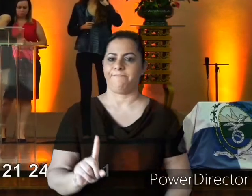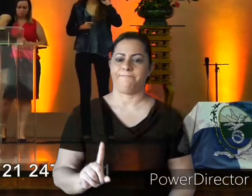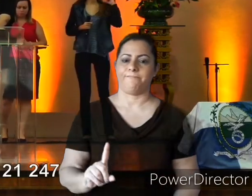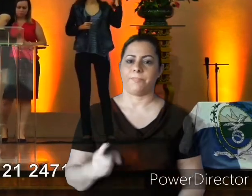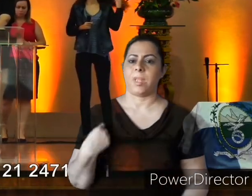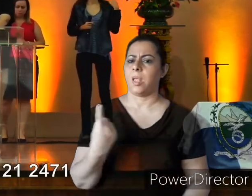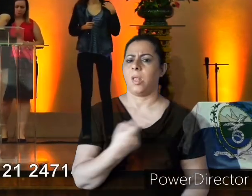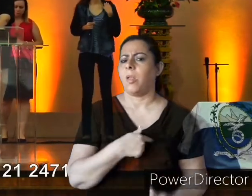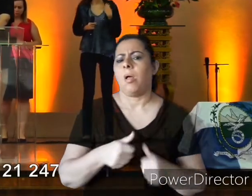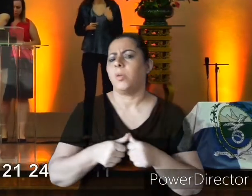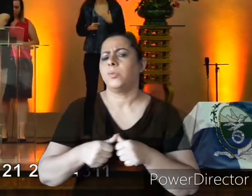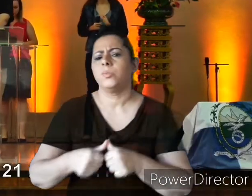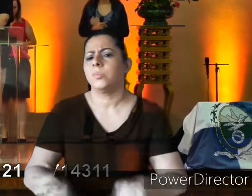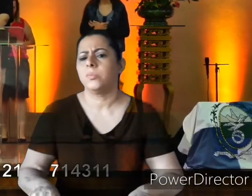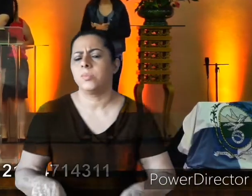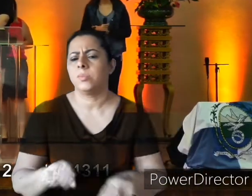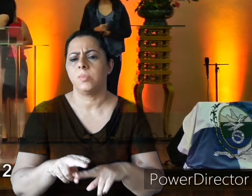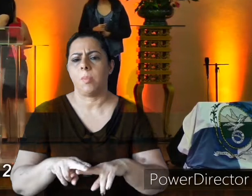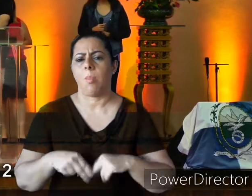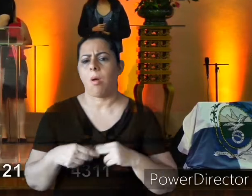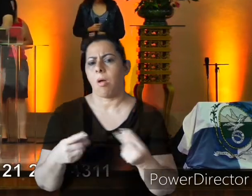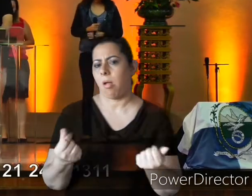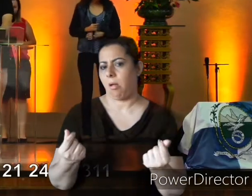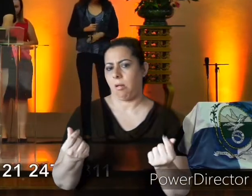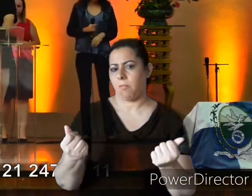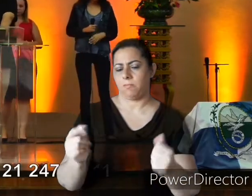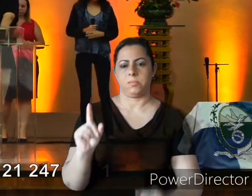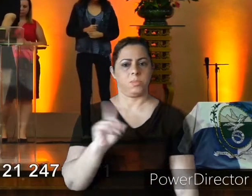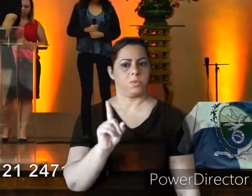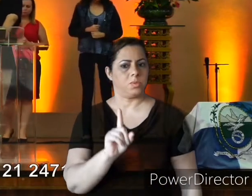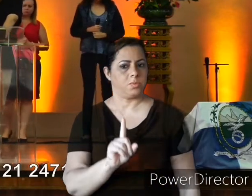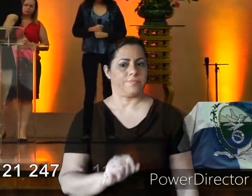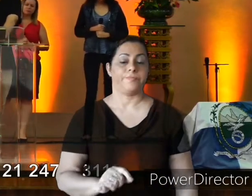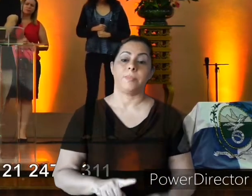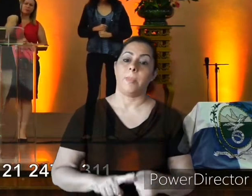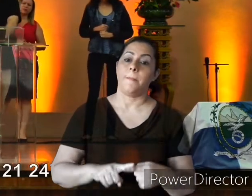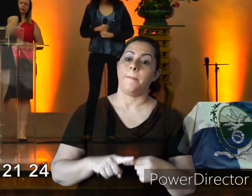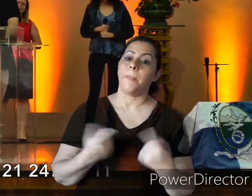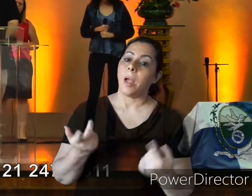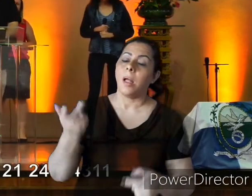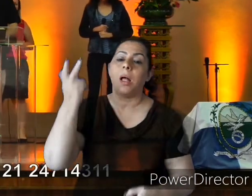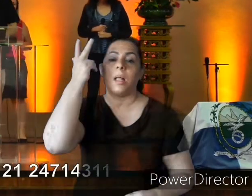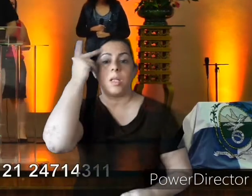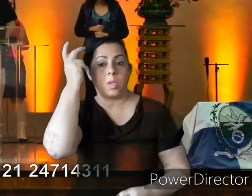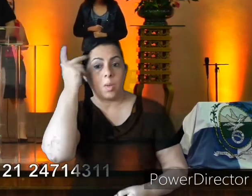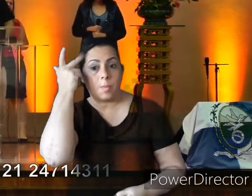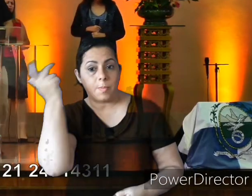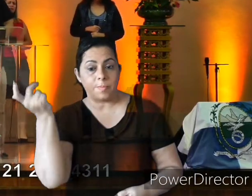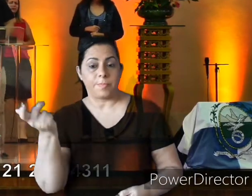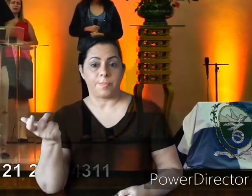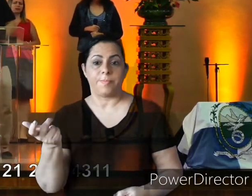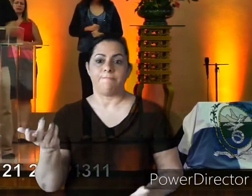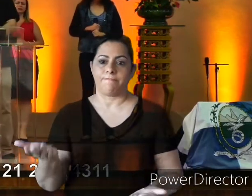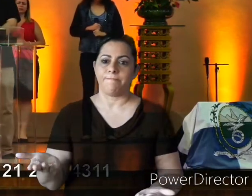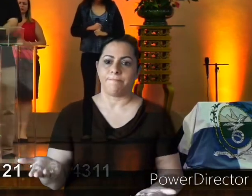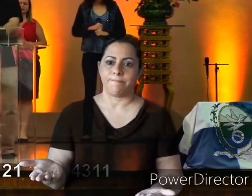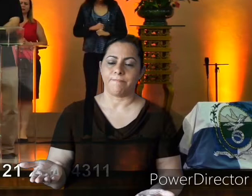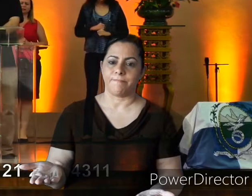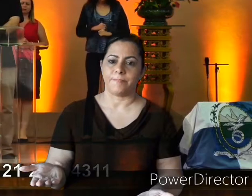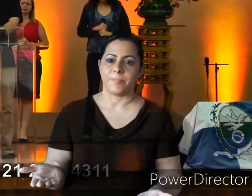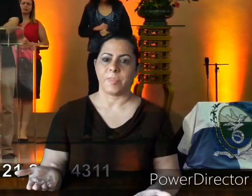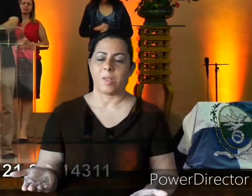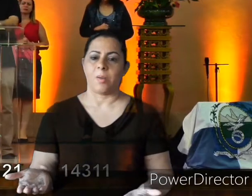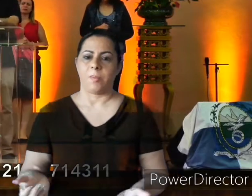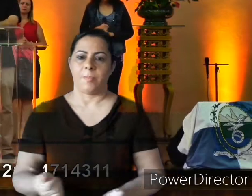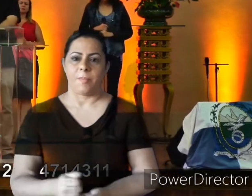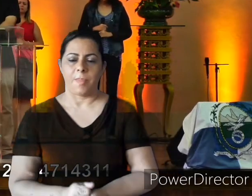É assim que nós mantemos a casa de Deus, é assim que nós avançamos na obra do Senhor. Você que desejar abençoar a casa de Deus,